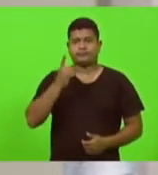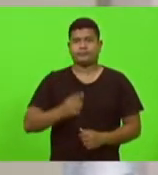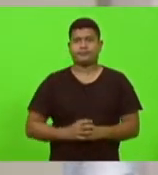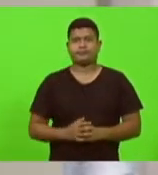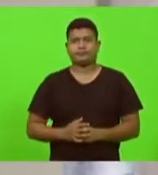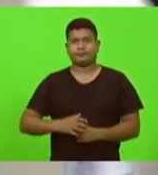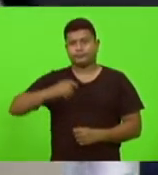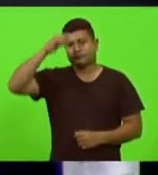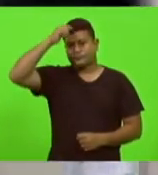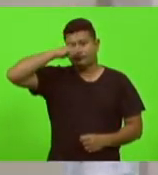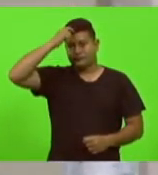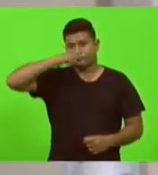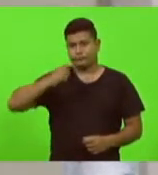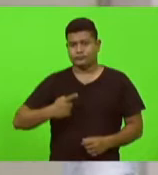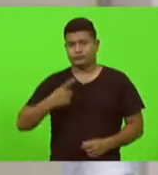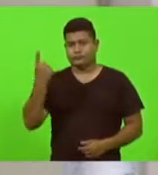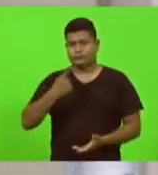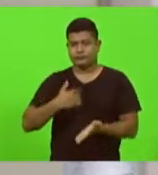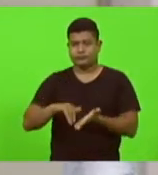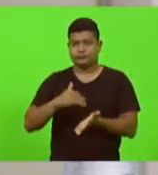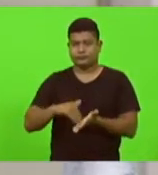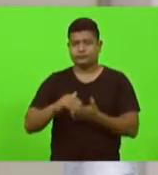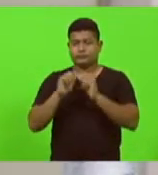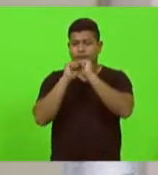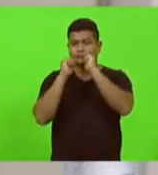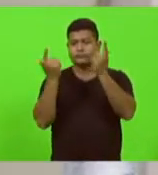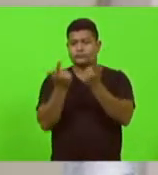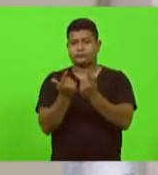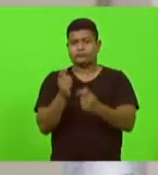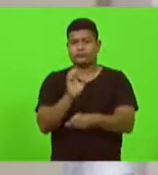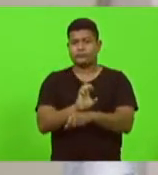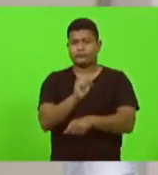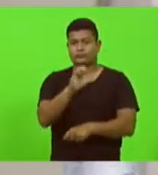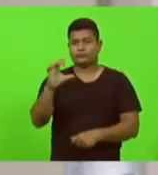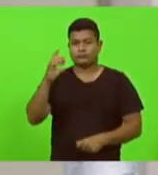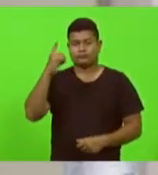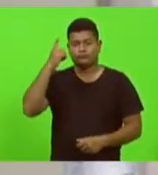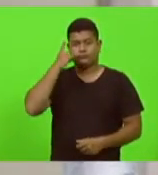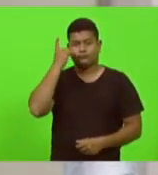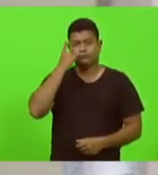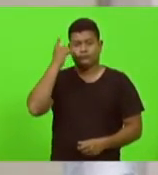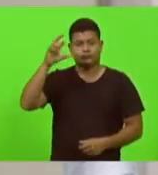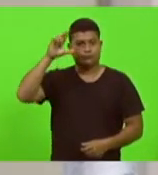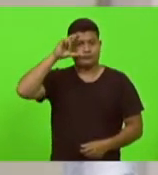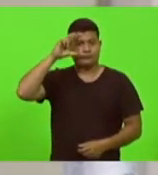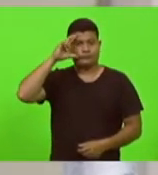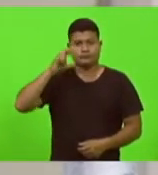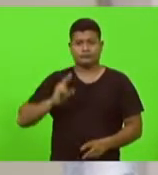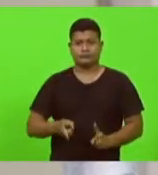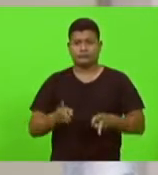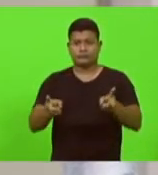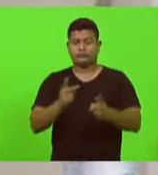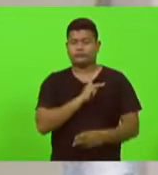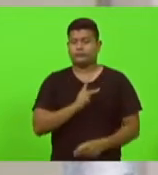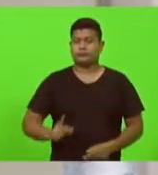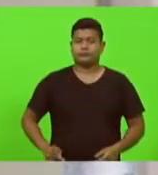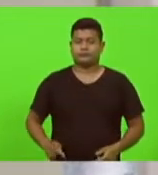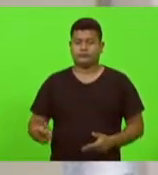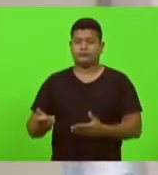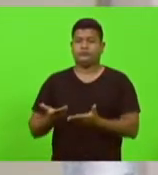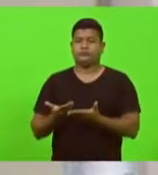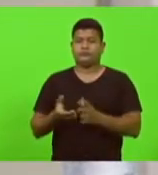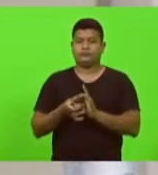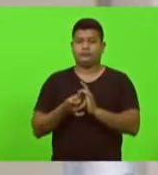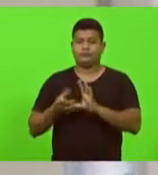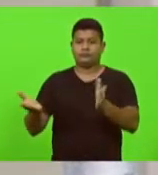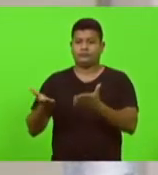excelentíssimo senhor primeiro secretário da Assembleia Legislativa, deputado Ricardo Alba. Ato contínuo, senhor presidente concedeu a palavra ao